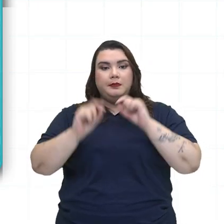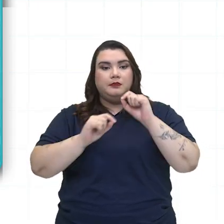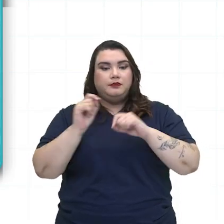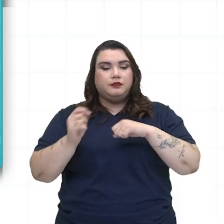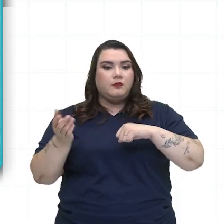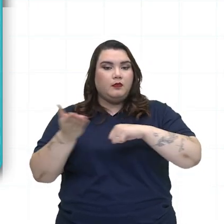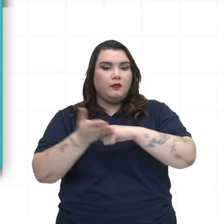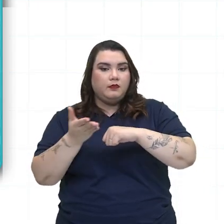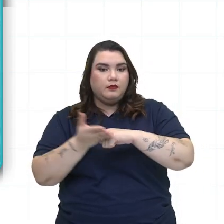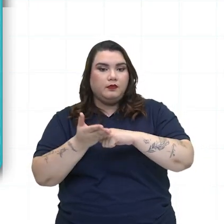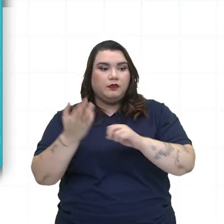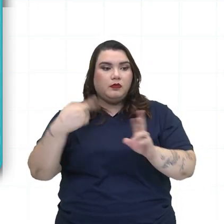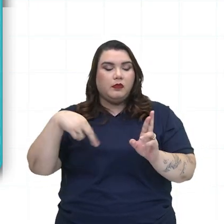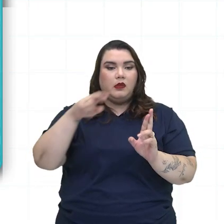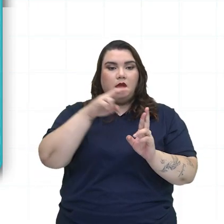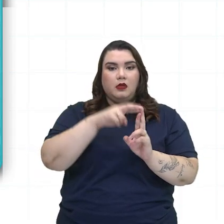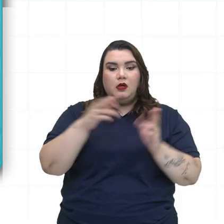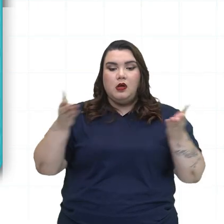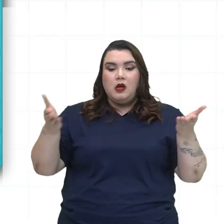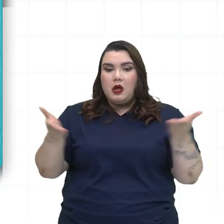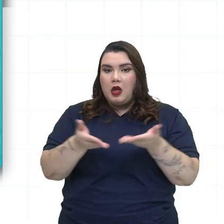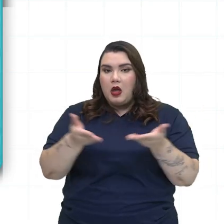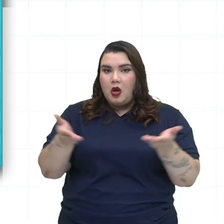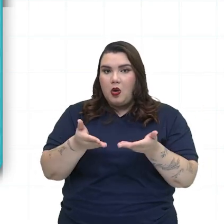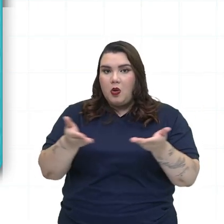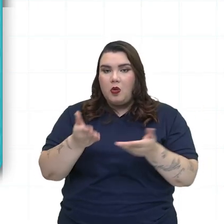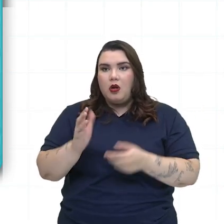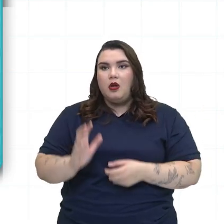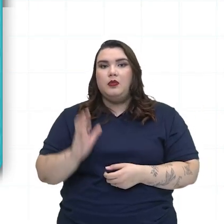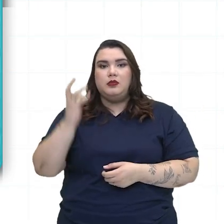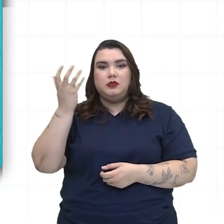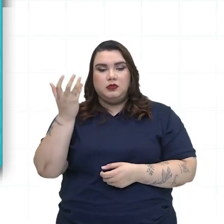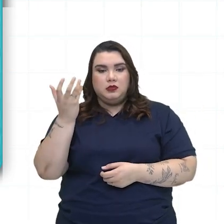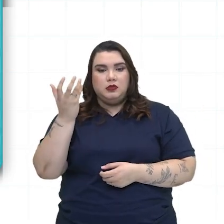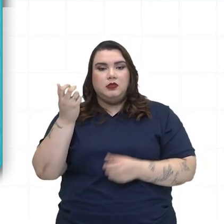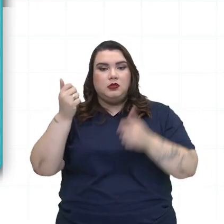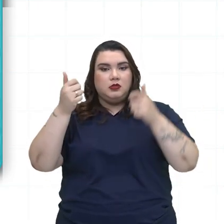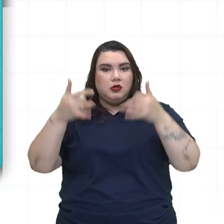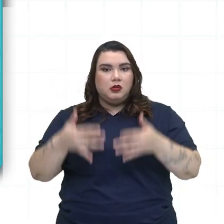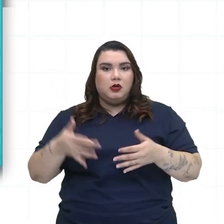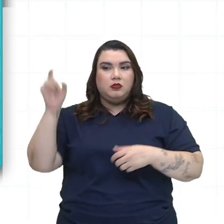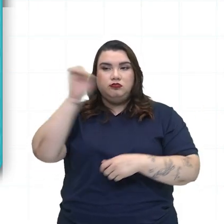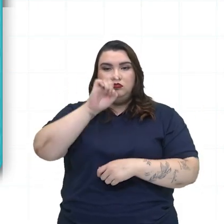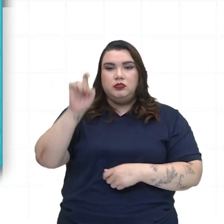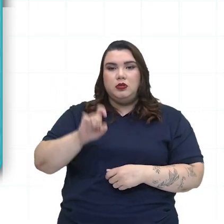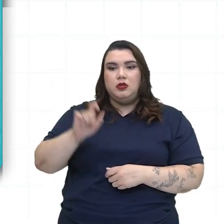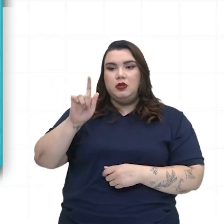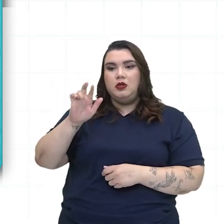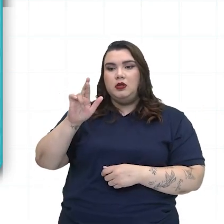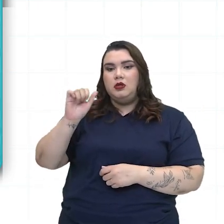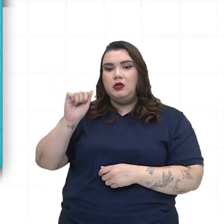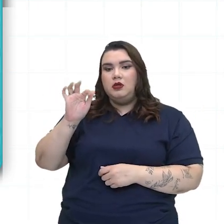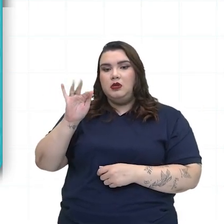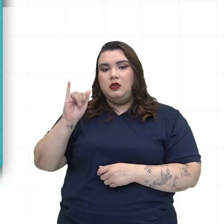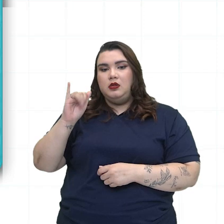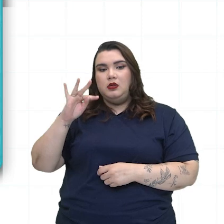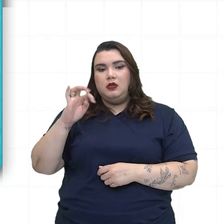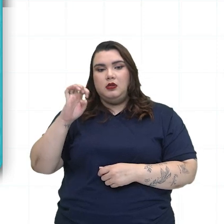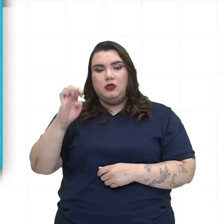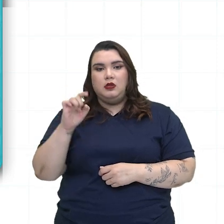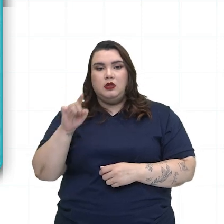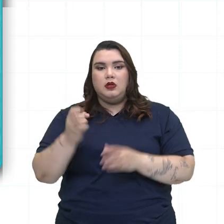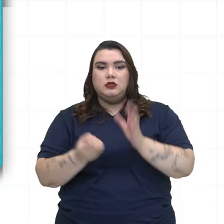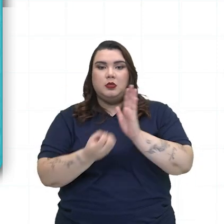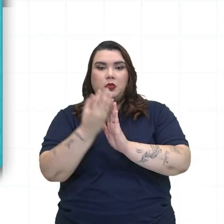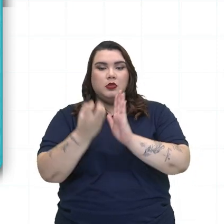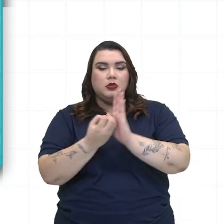o contemporâneo é aquilo que está acontecendo no meu tempo presente. A gente falou aqui do grafite, né? Essa produção artística